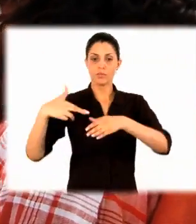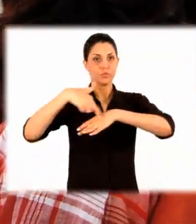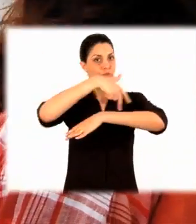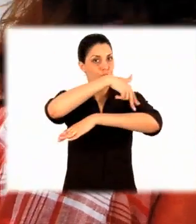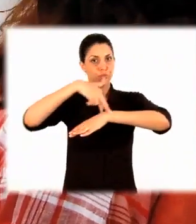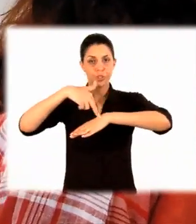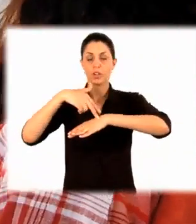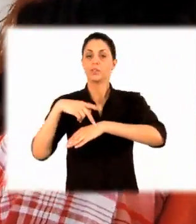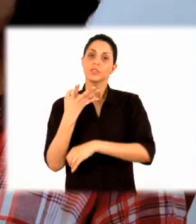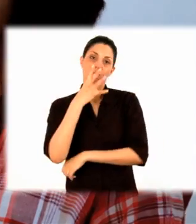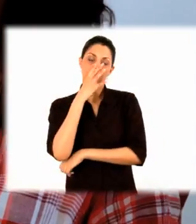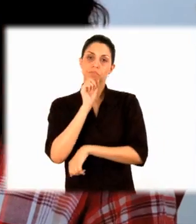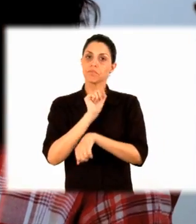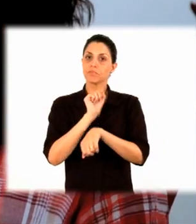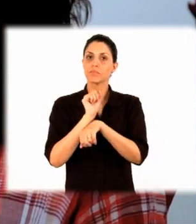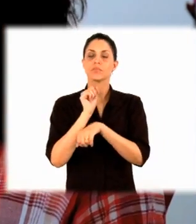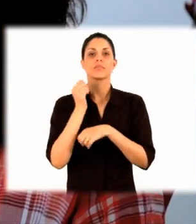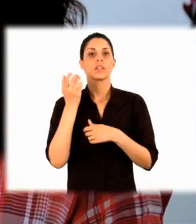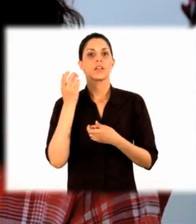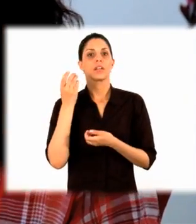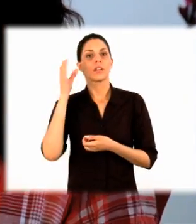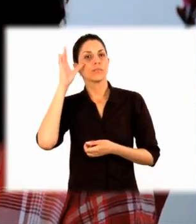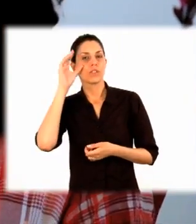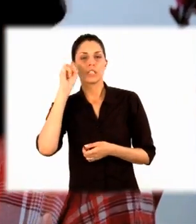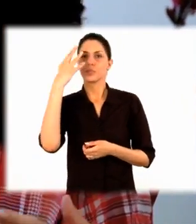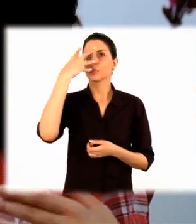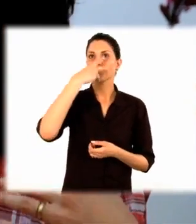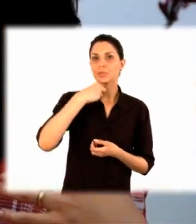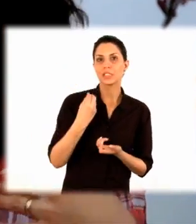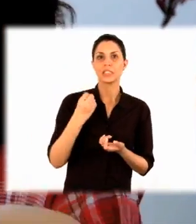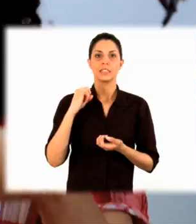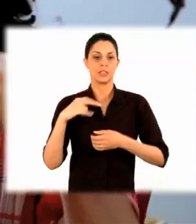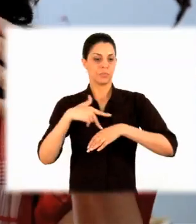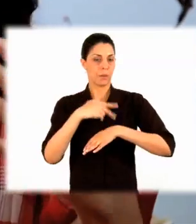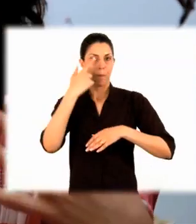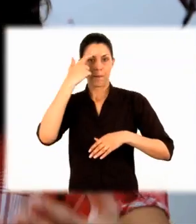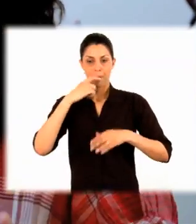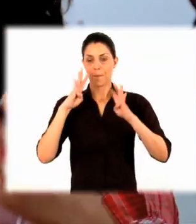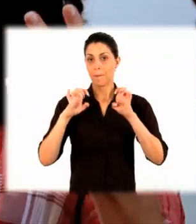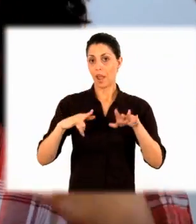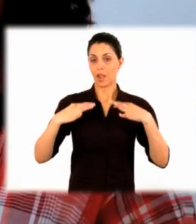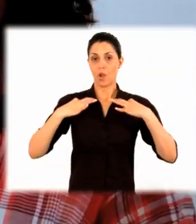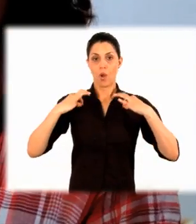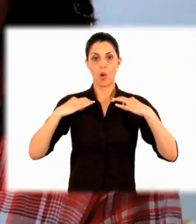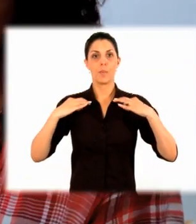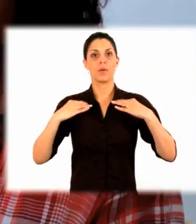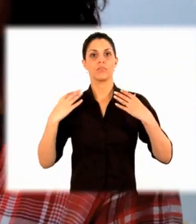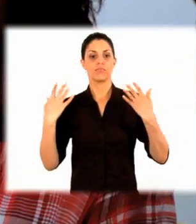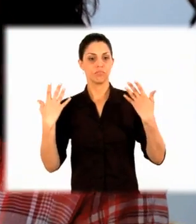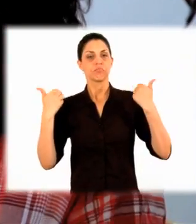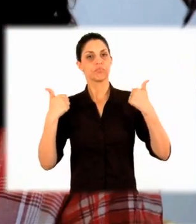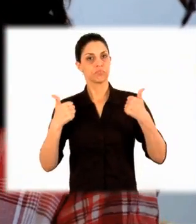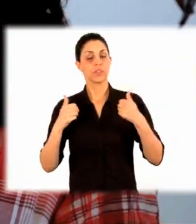do desfile, você vai curtir o que está sendo apresentado, se as modelos são bonitas, se elas andam bem, se as roupas estão caindo bem